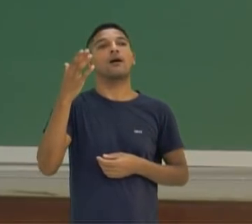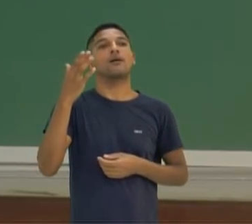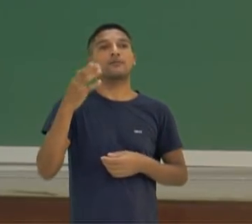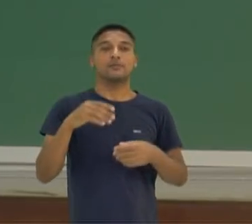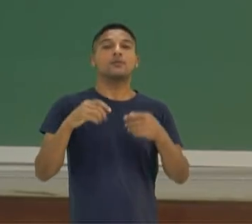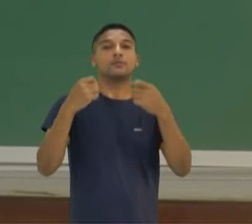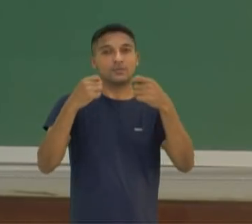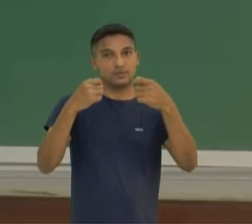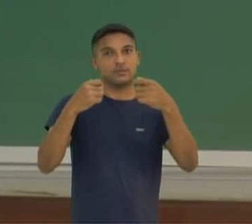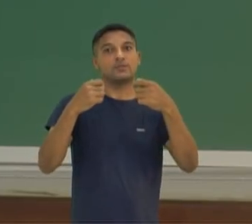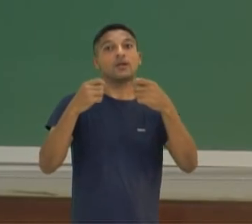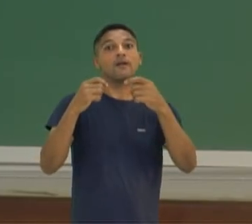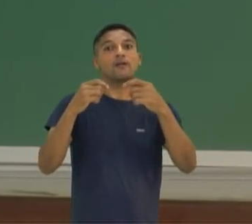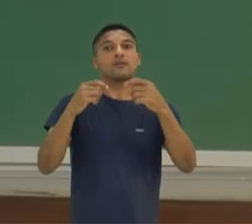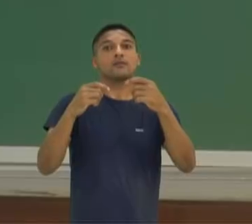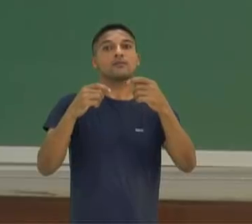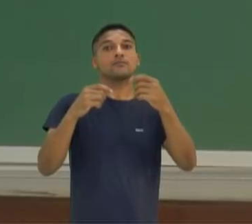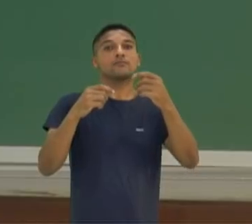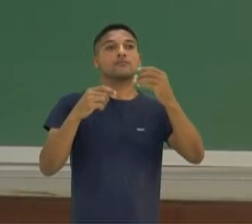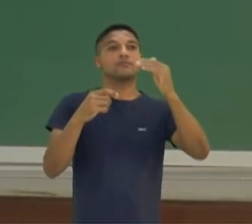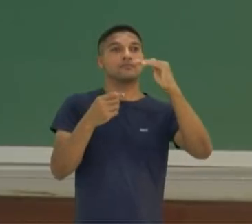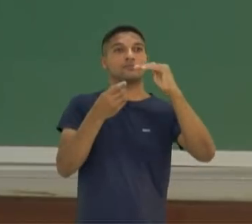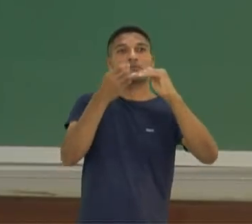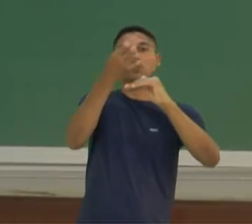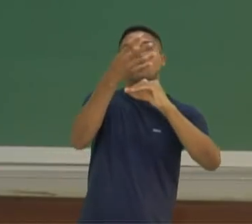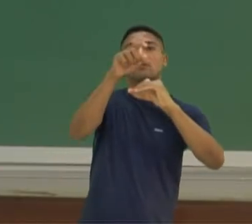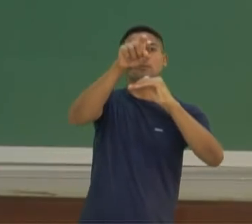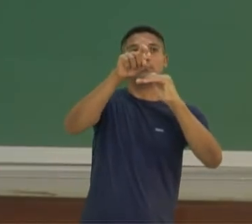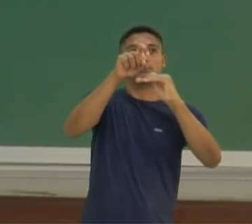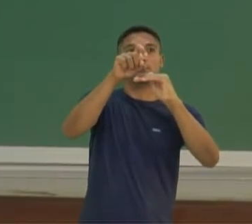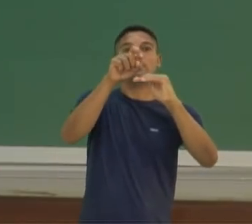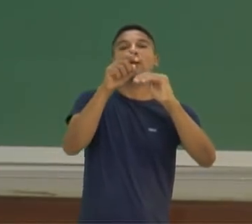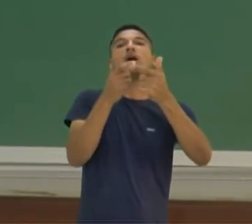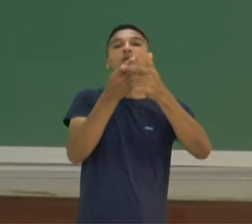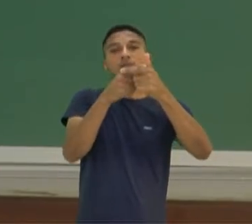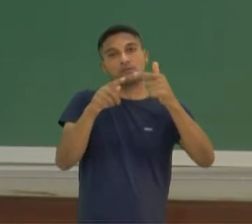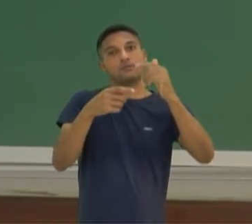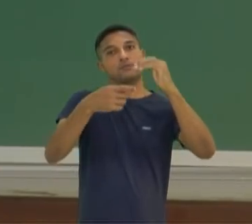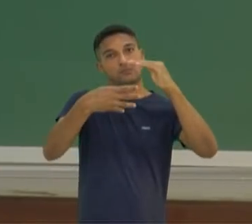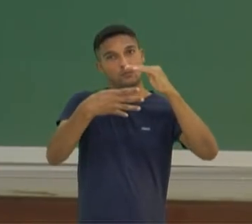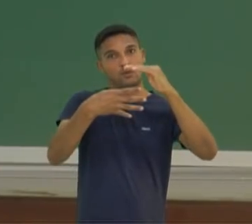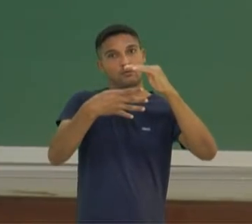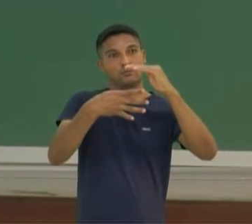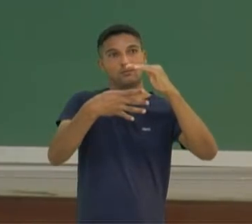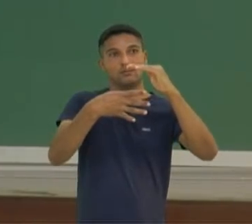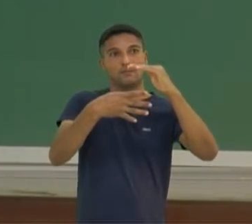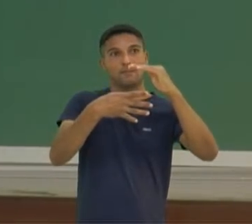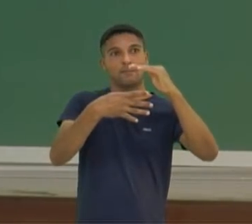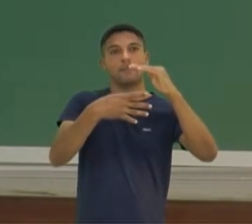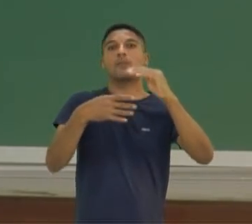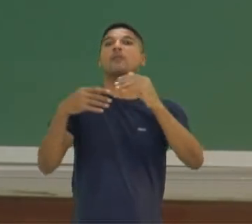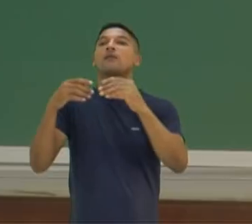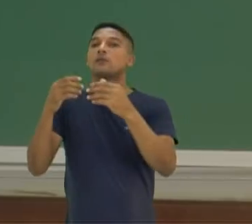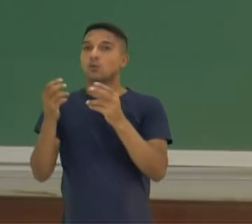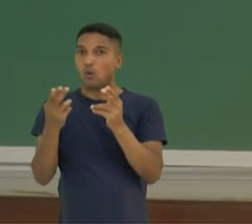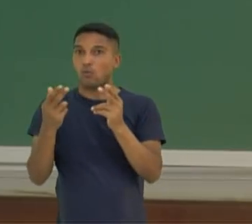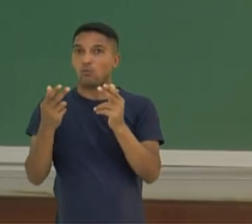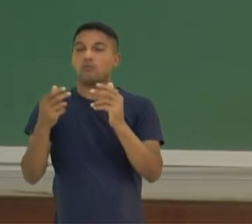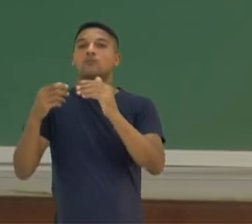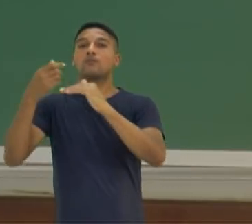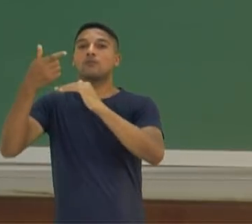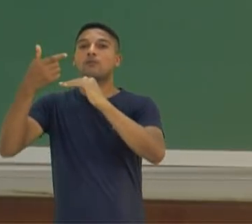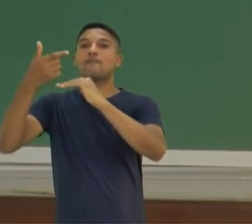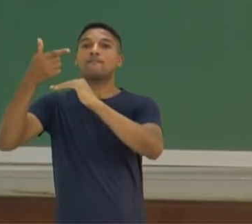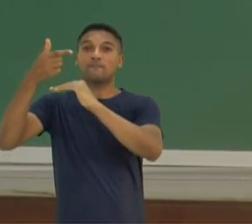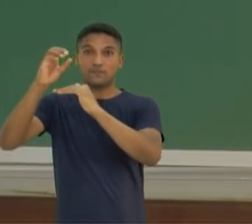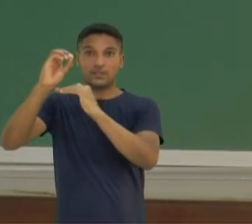4x, o inverso da multiplicação, eu tenho que é a divisão. Então, 4x divididos por 4, eu tenho